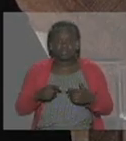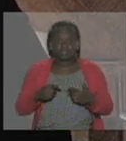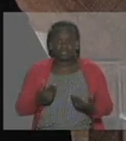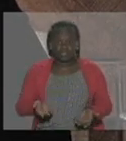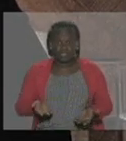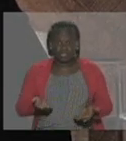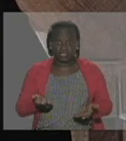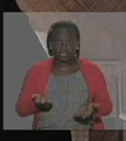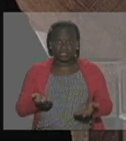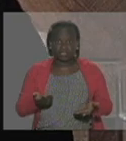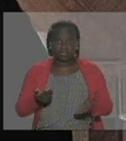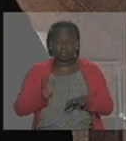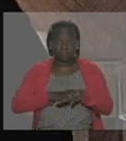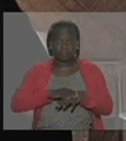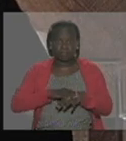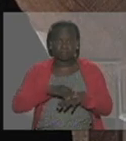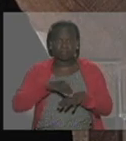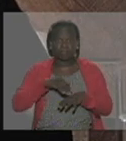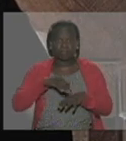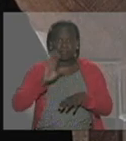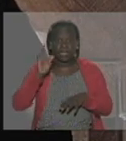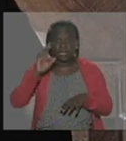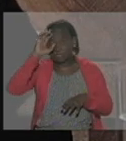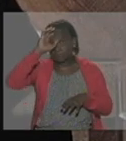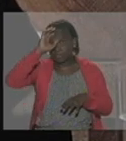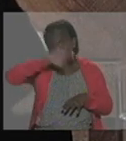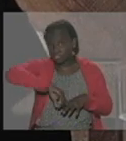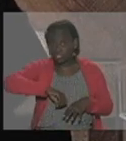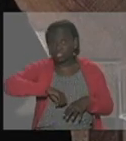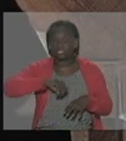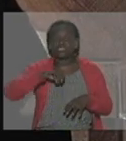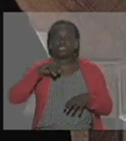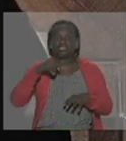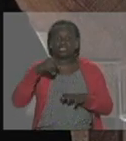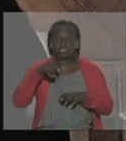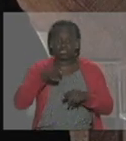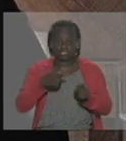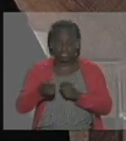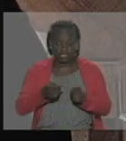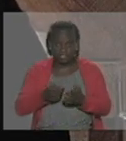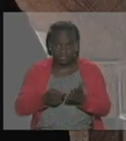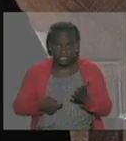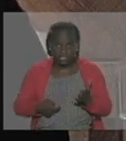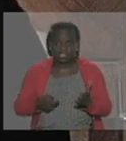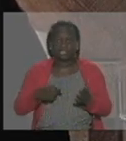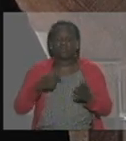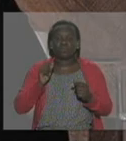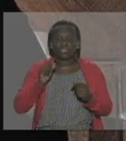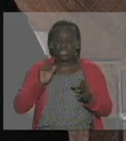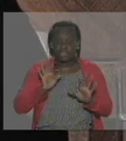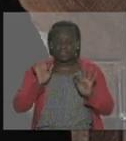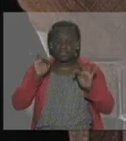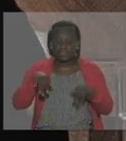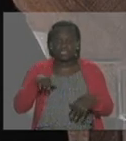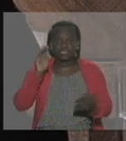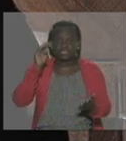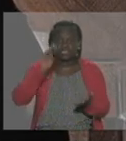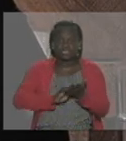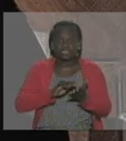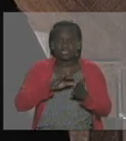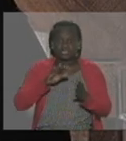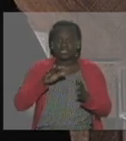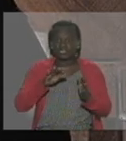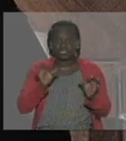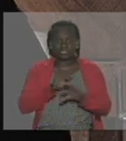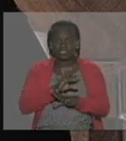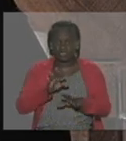e o que eu que eu acho que é a lição maior da redação para mim foi como Editora o fechamento